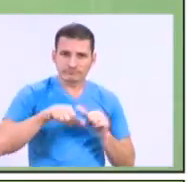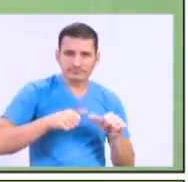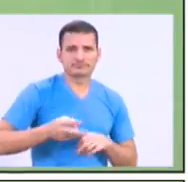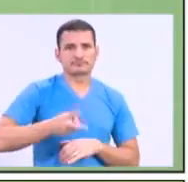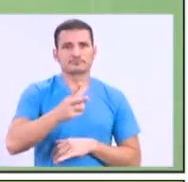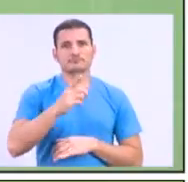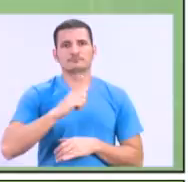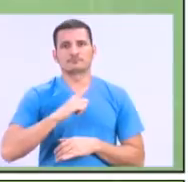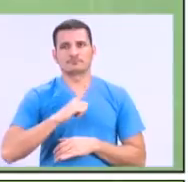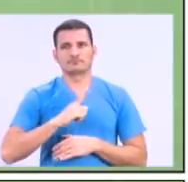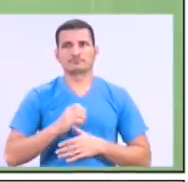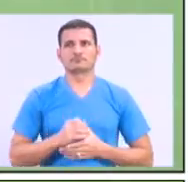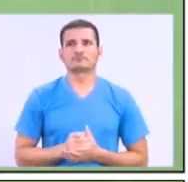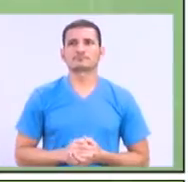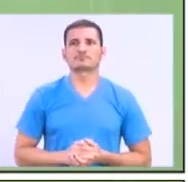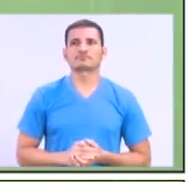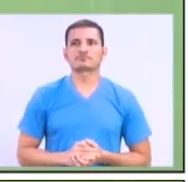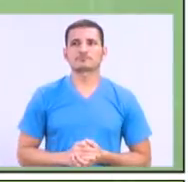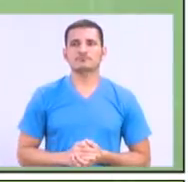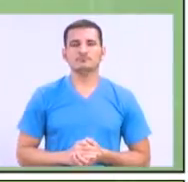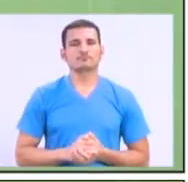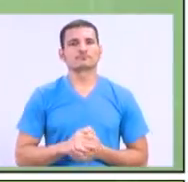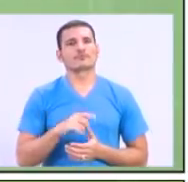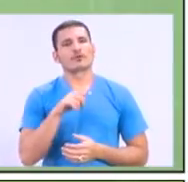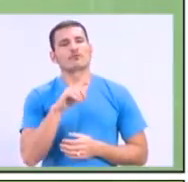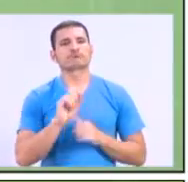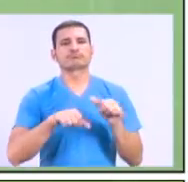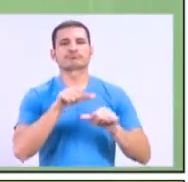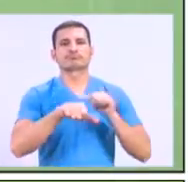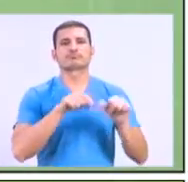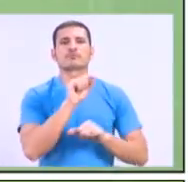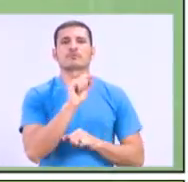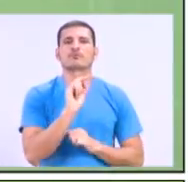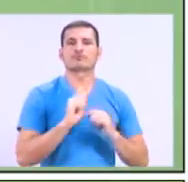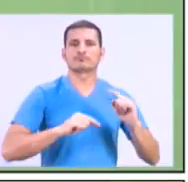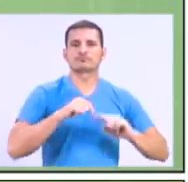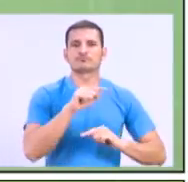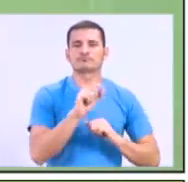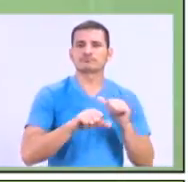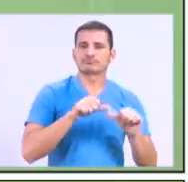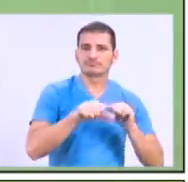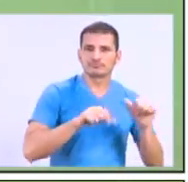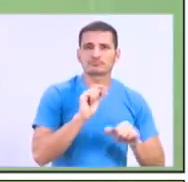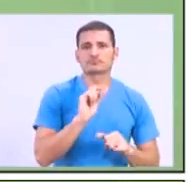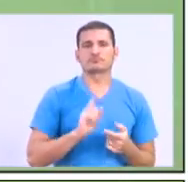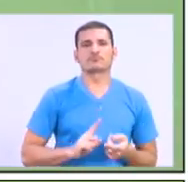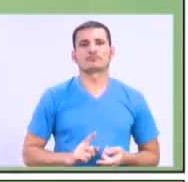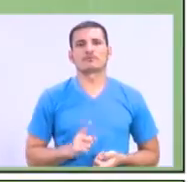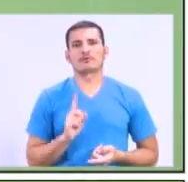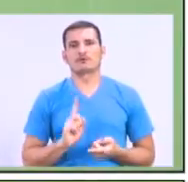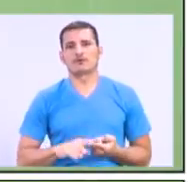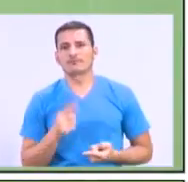certo? Então a gente tem, quais são essas alterações que esses produtos sofrem? No preço,